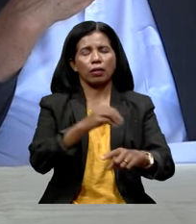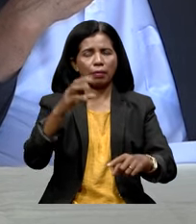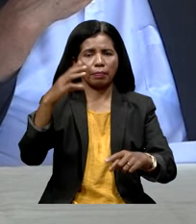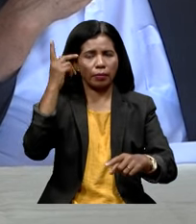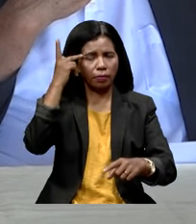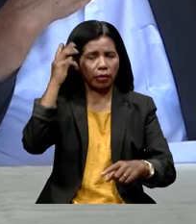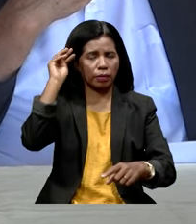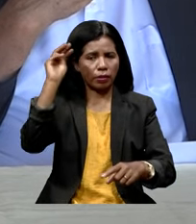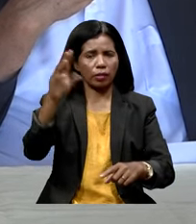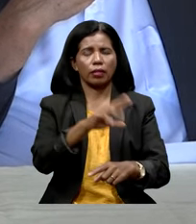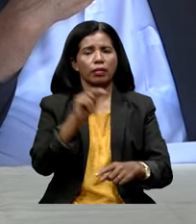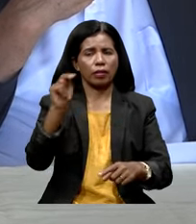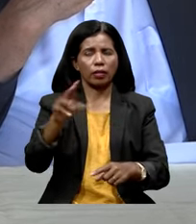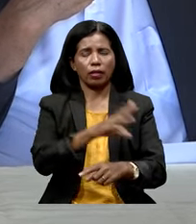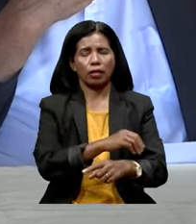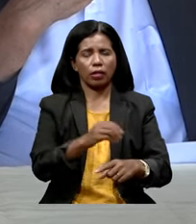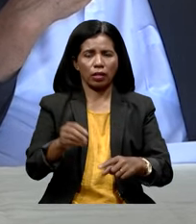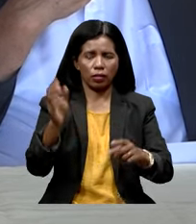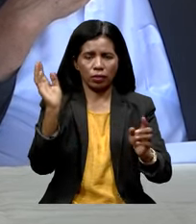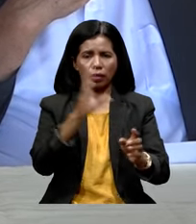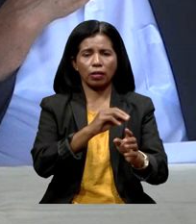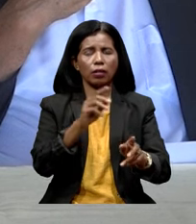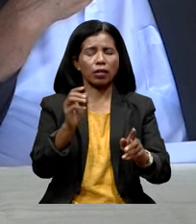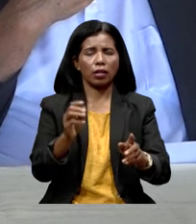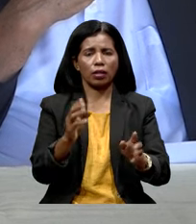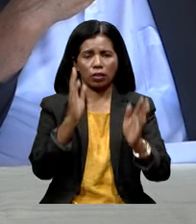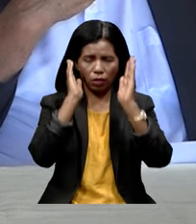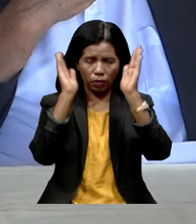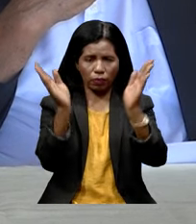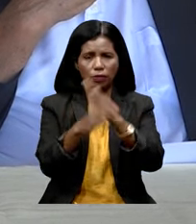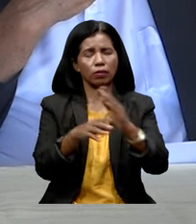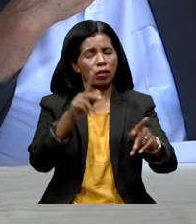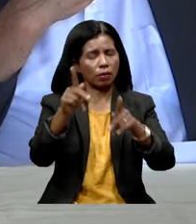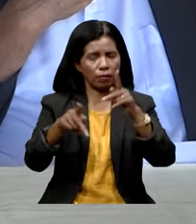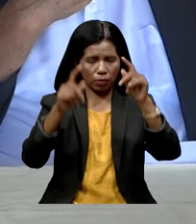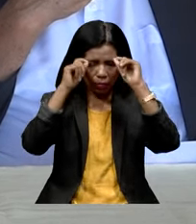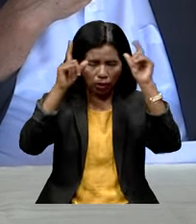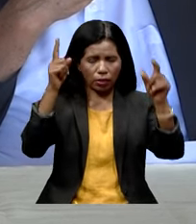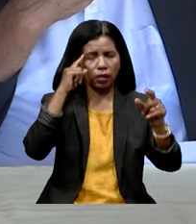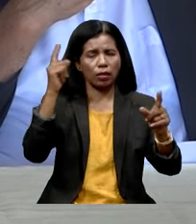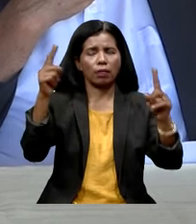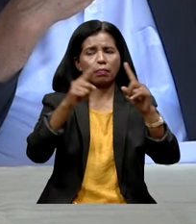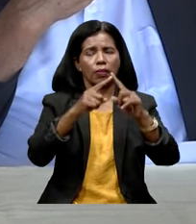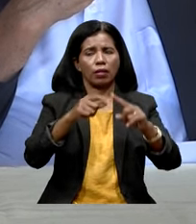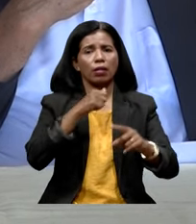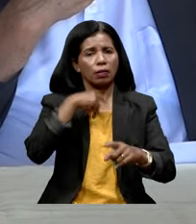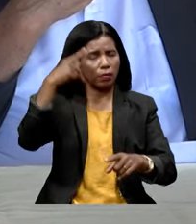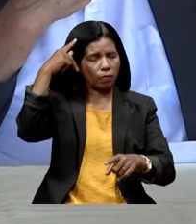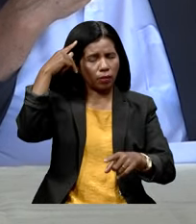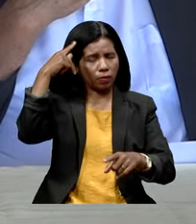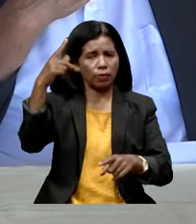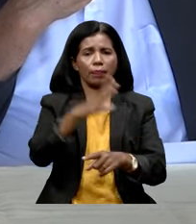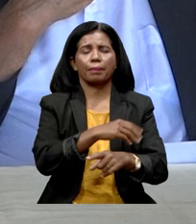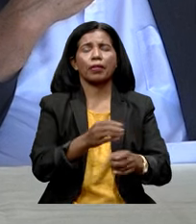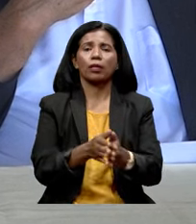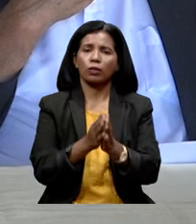RTL. Ninha, ato transmite cidadão Timor-Leste, serenia aspiração, ao Papa Francisco, o de Russo